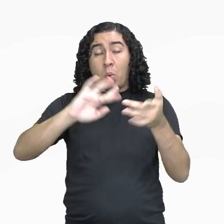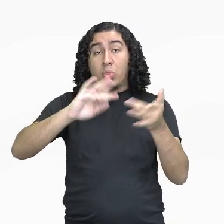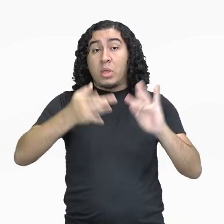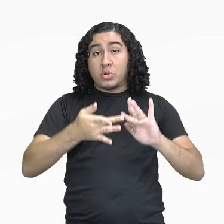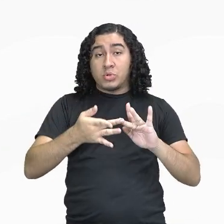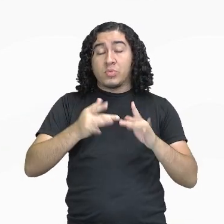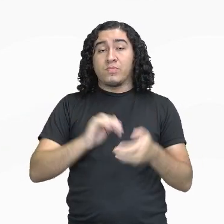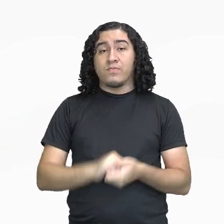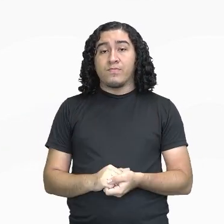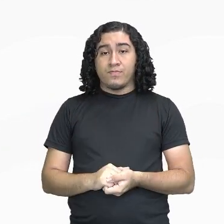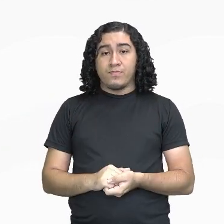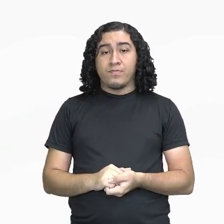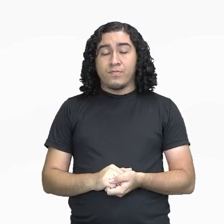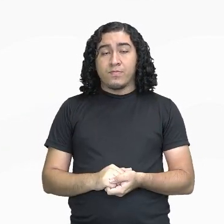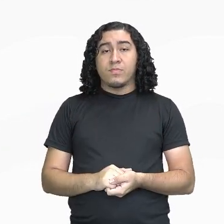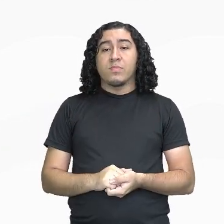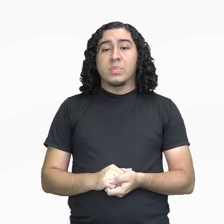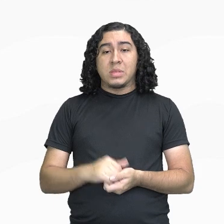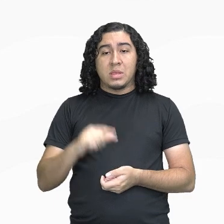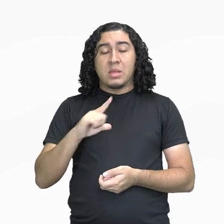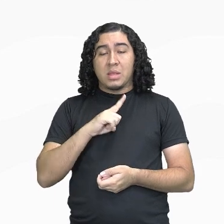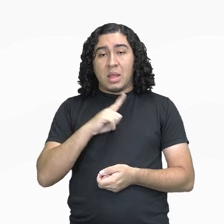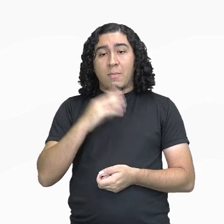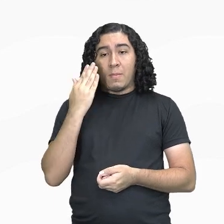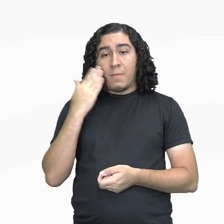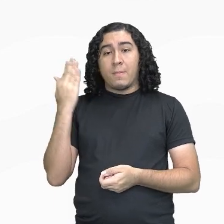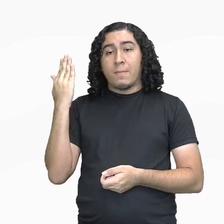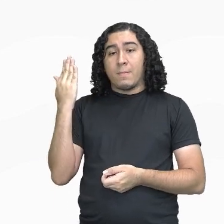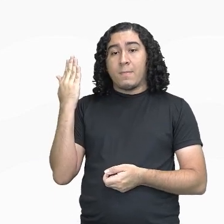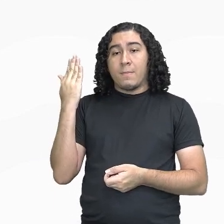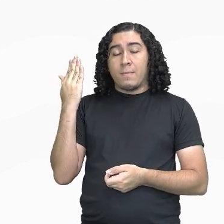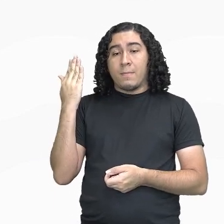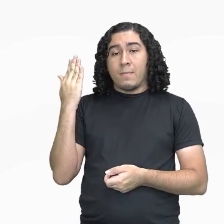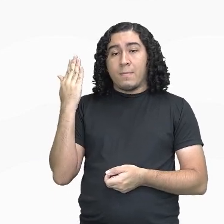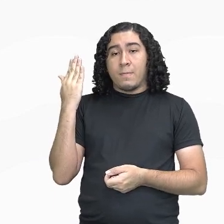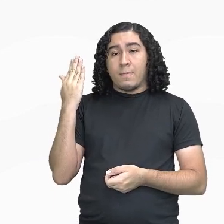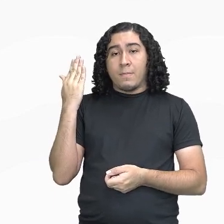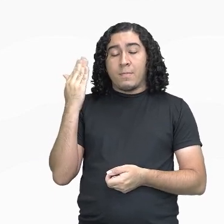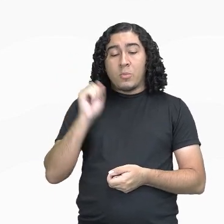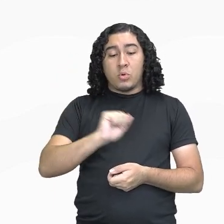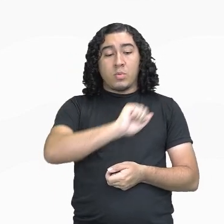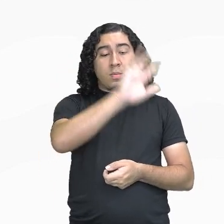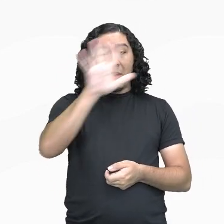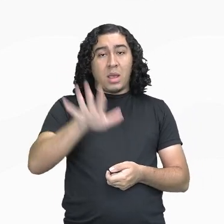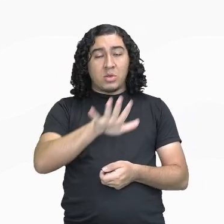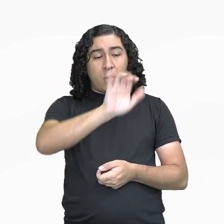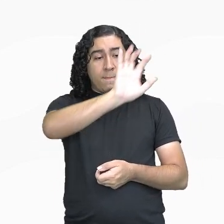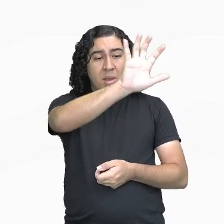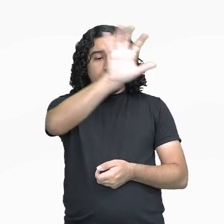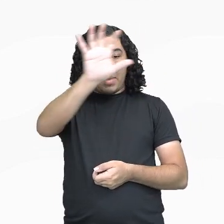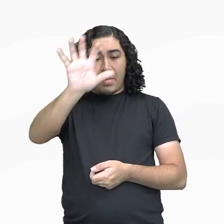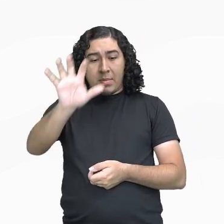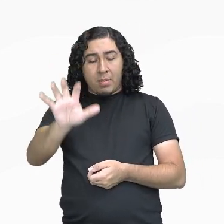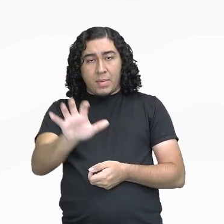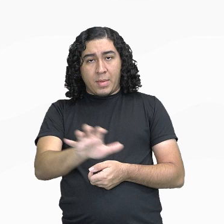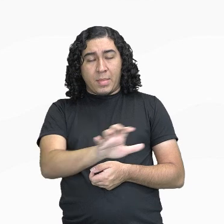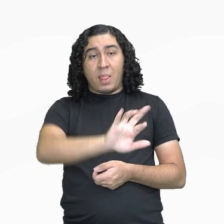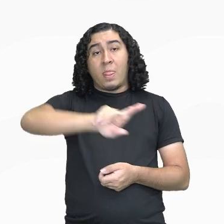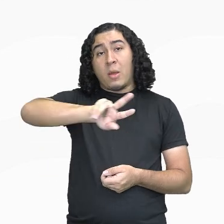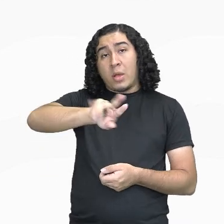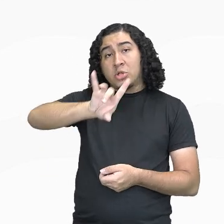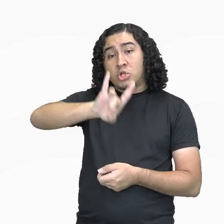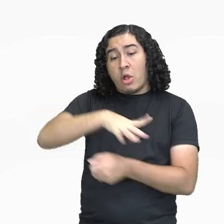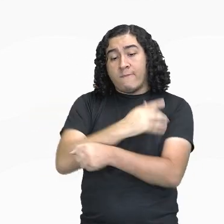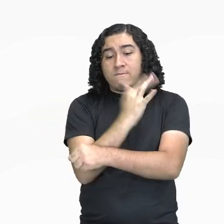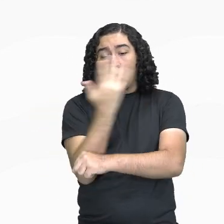pega também parte do Cerrado, que se encontra ali no estado do Mato Grosso, do Tocantins e do Maranhão, e pega também